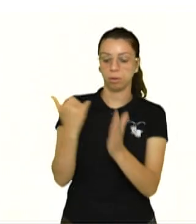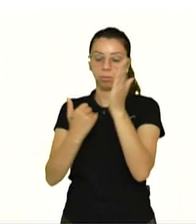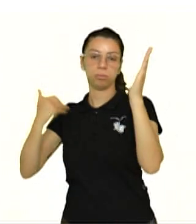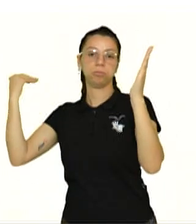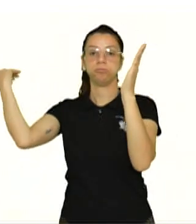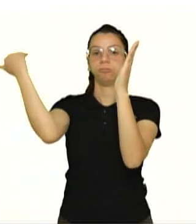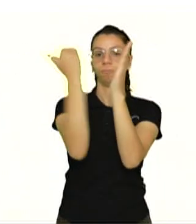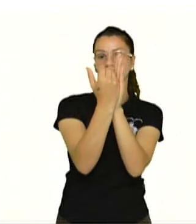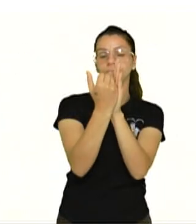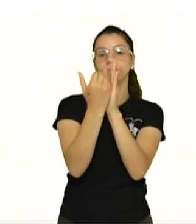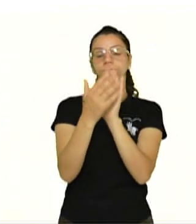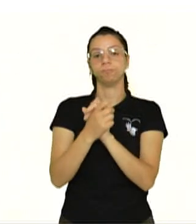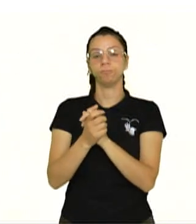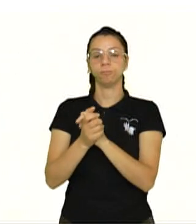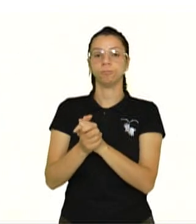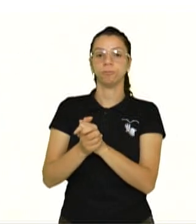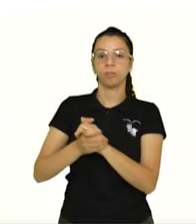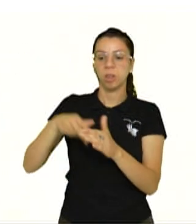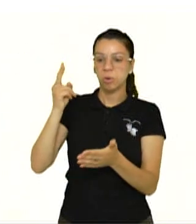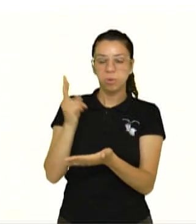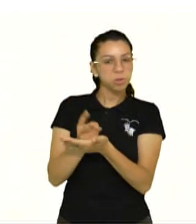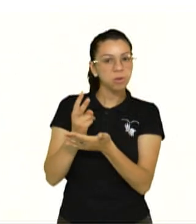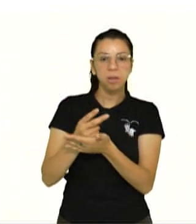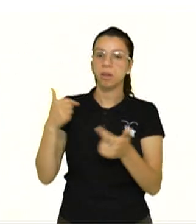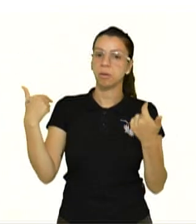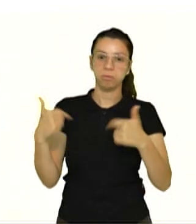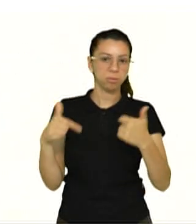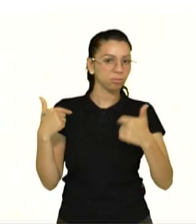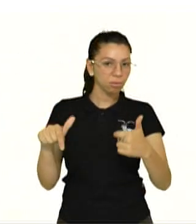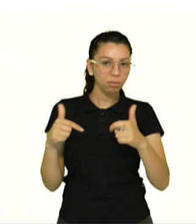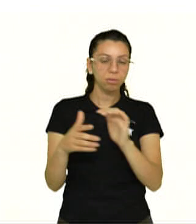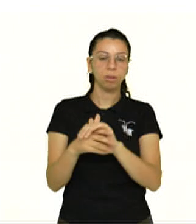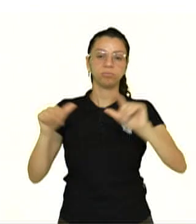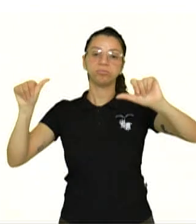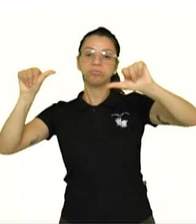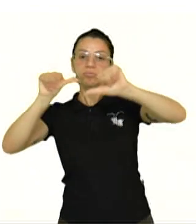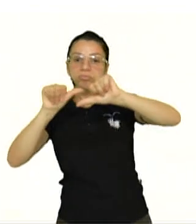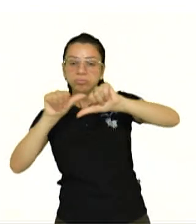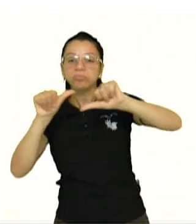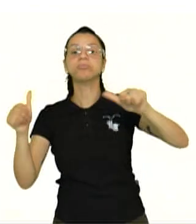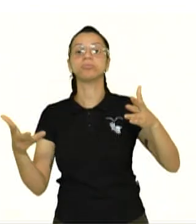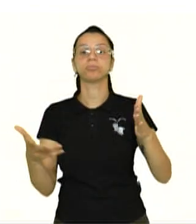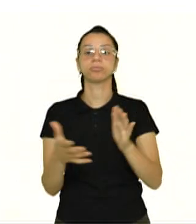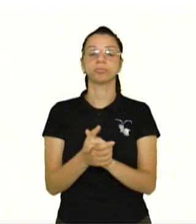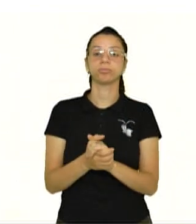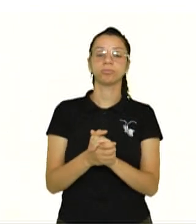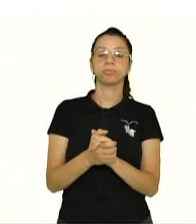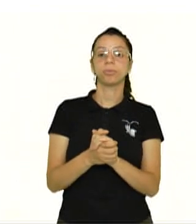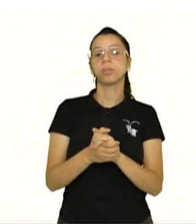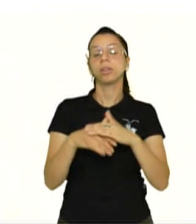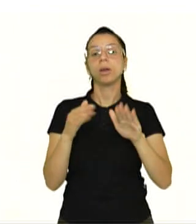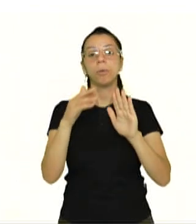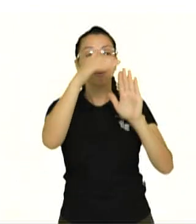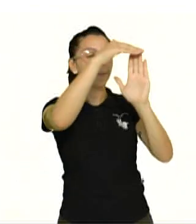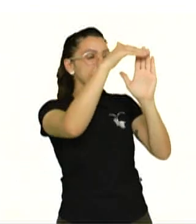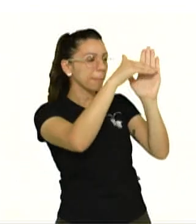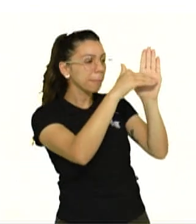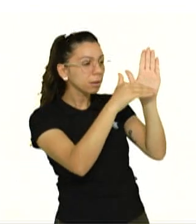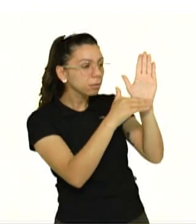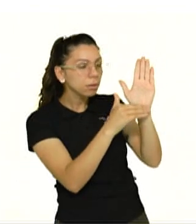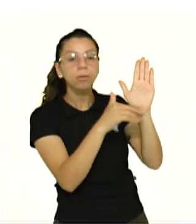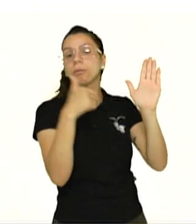a inconstância, a dissonância, né? Aquilo que sai fora do que você